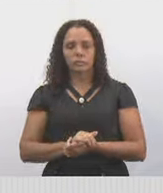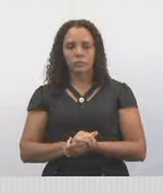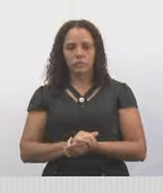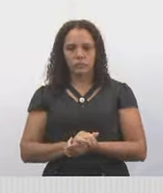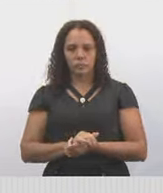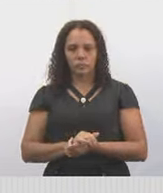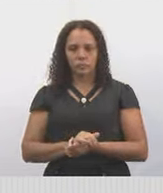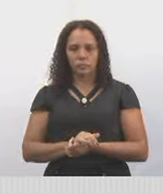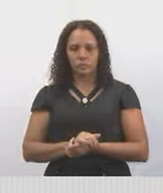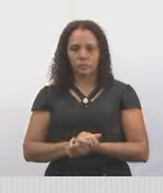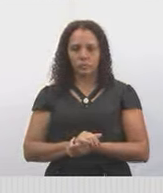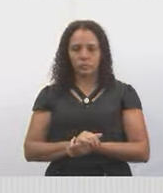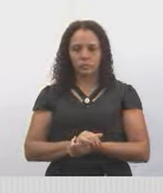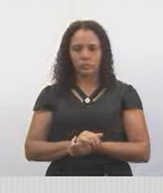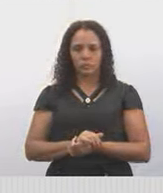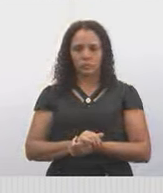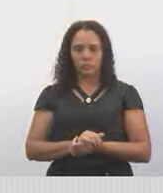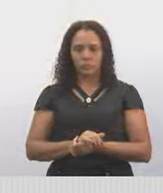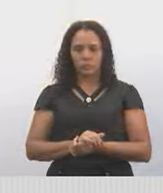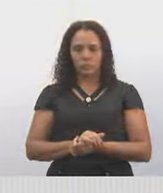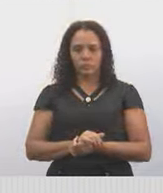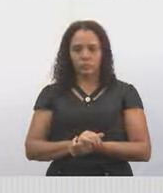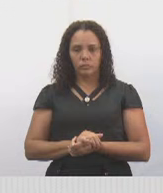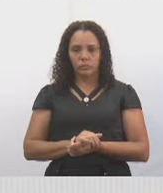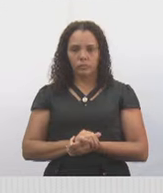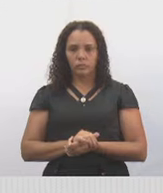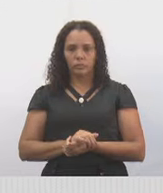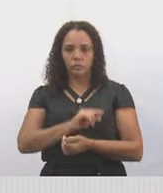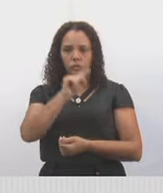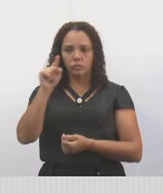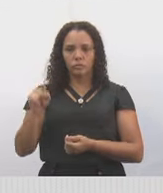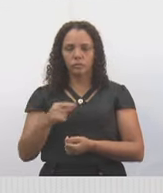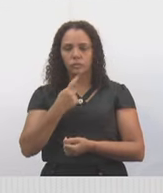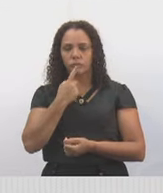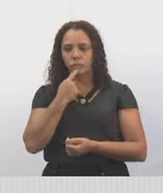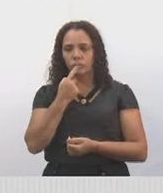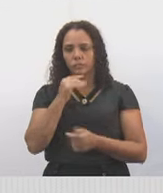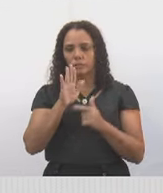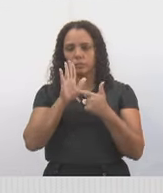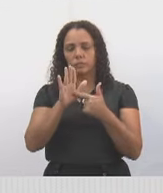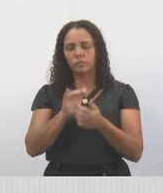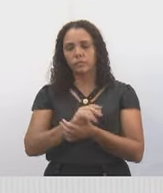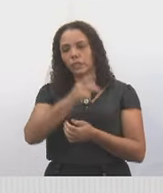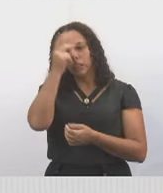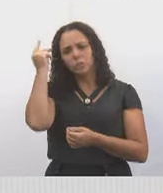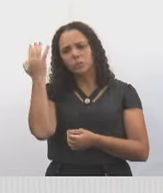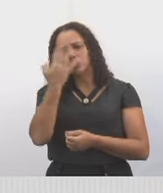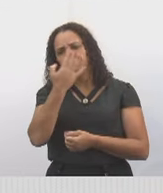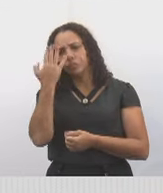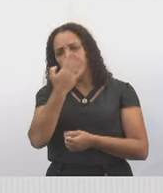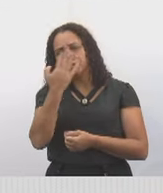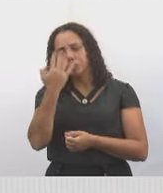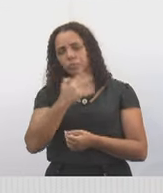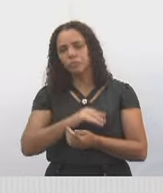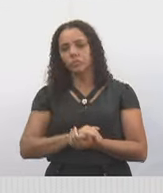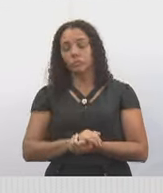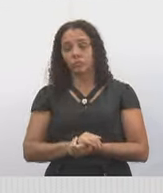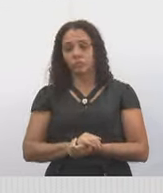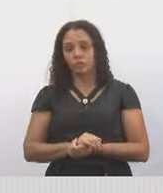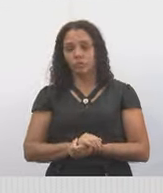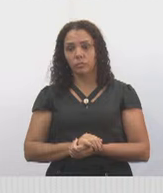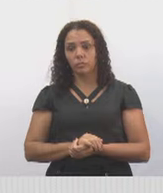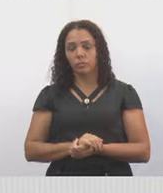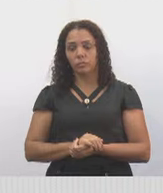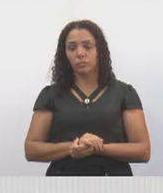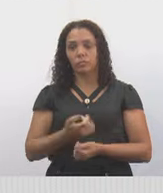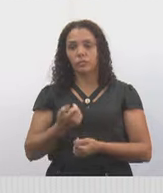um círculo né arredondado ali vermelho tem pessoas que não reparam esse semáforo ele deveria estar pra Ponta à